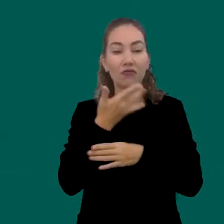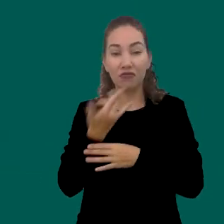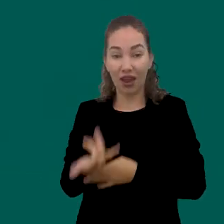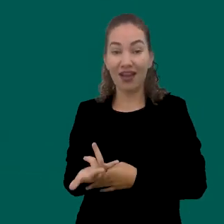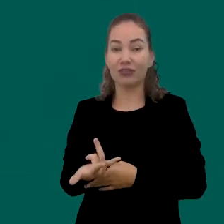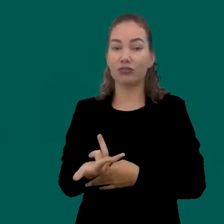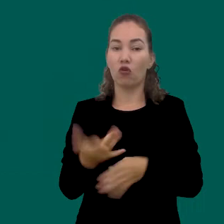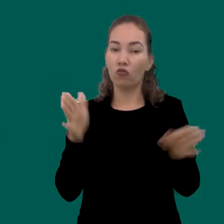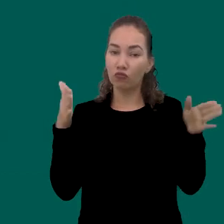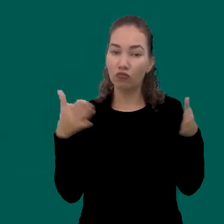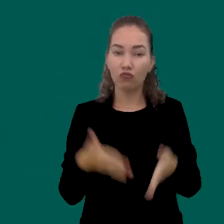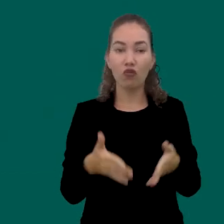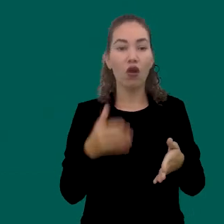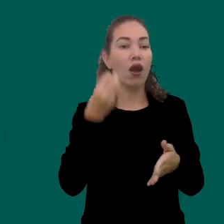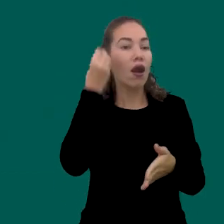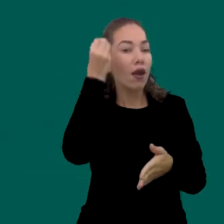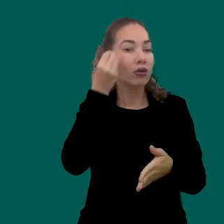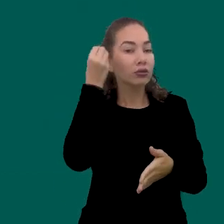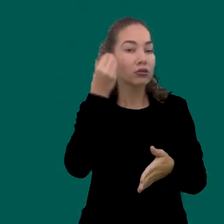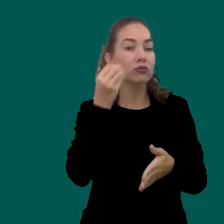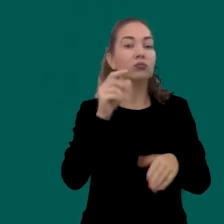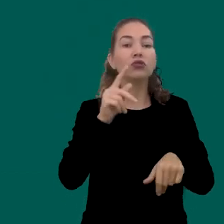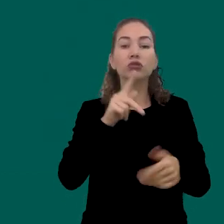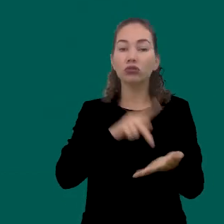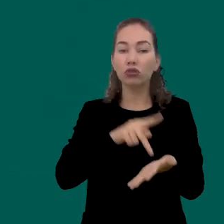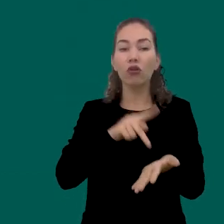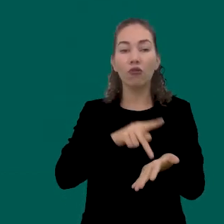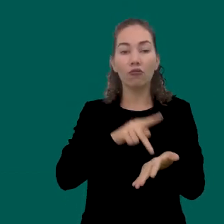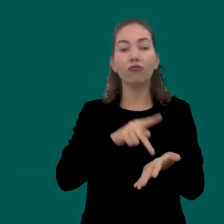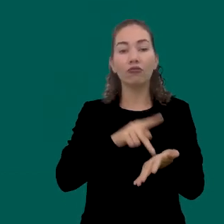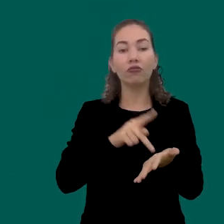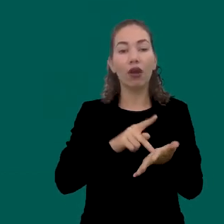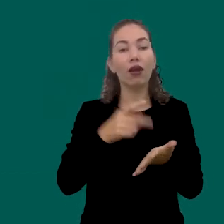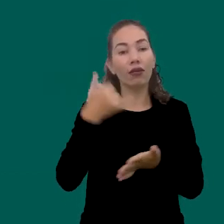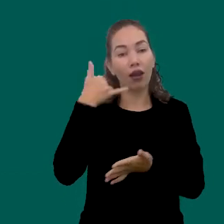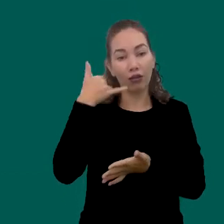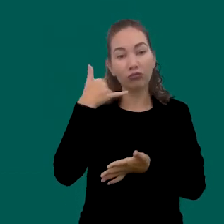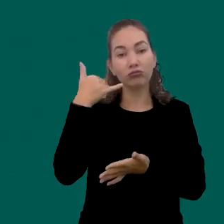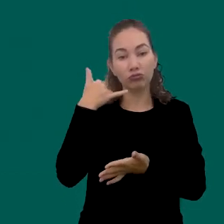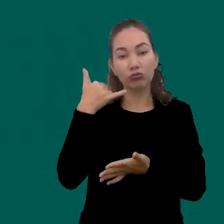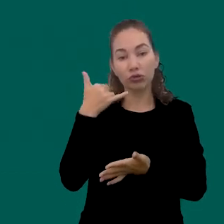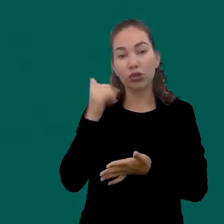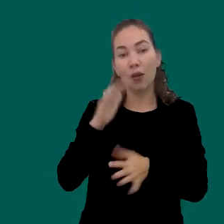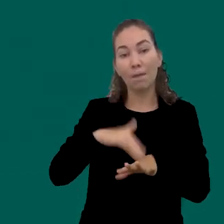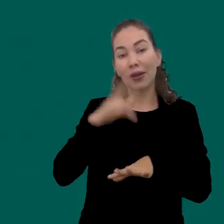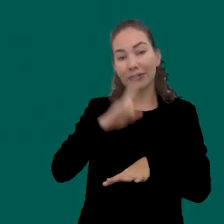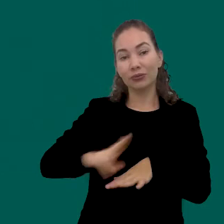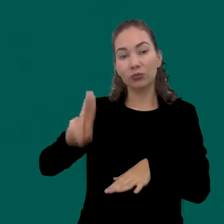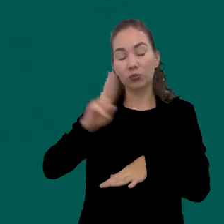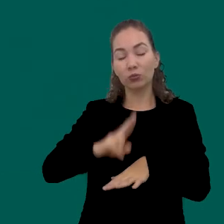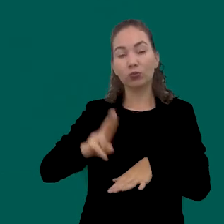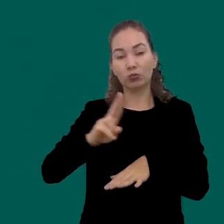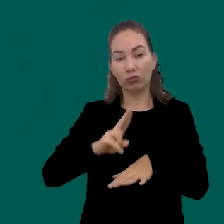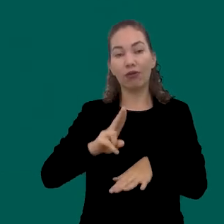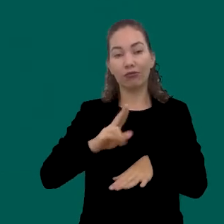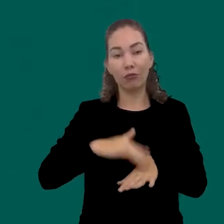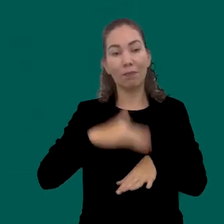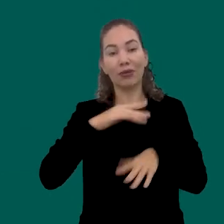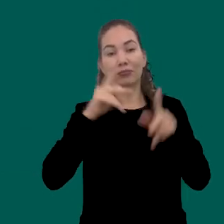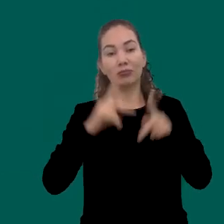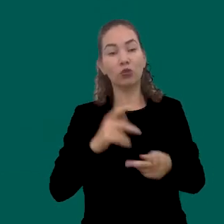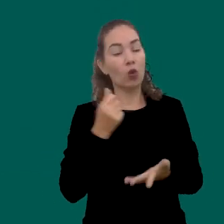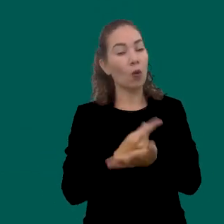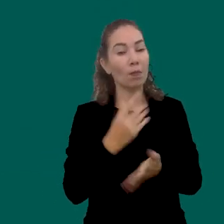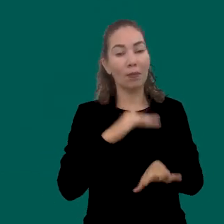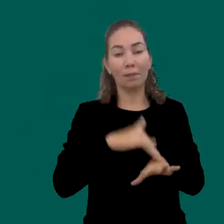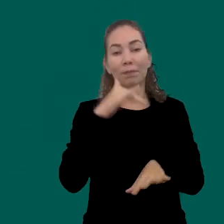Tem que focar toda a tua experiência, sem dúvida, no móvel, né? É onde está realmente a massa ali, é onde o pessoal vai comprar cada